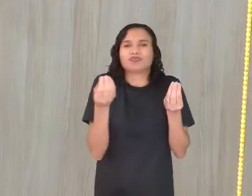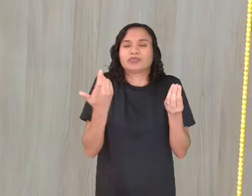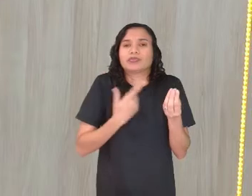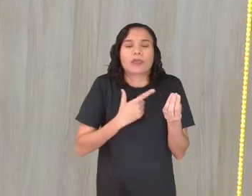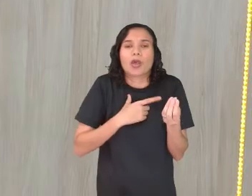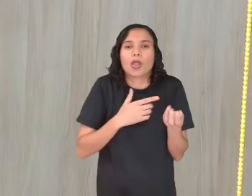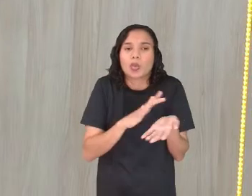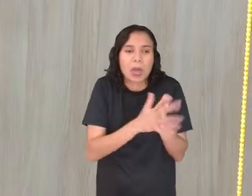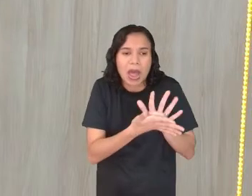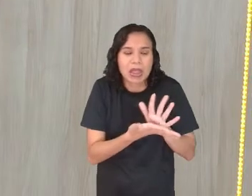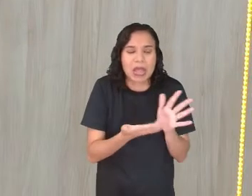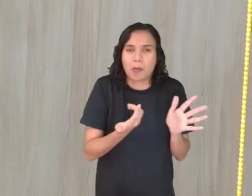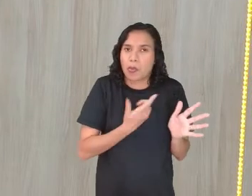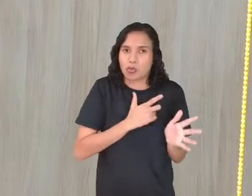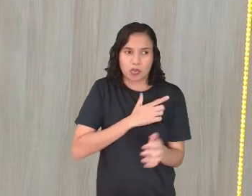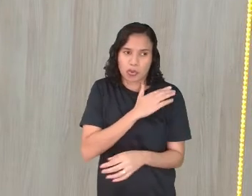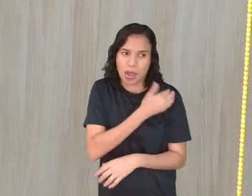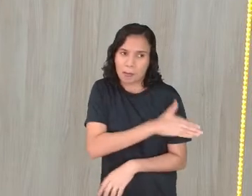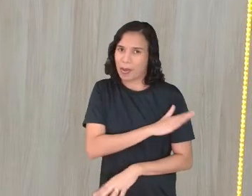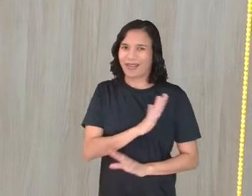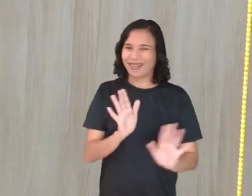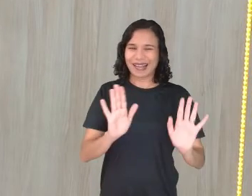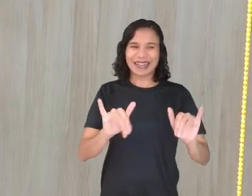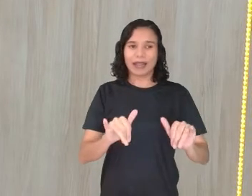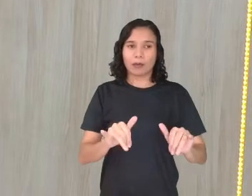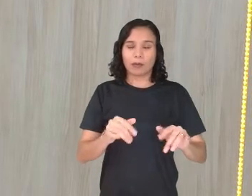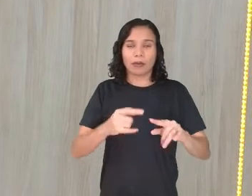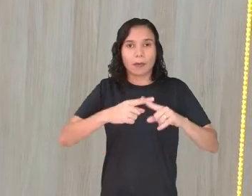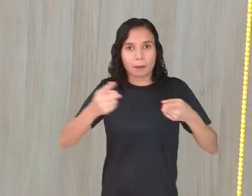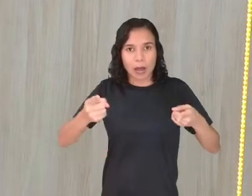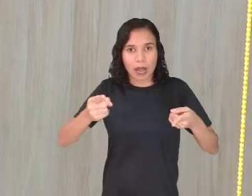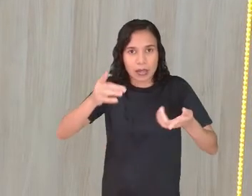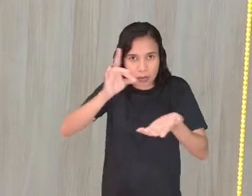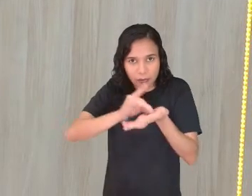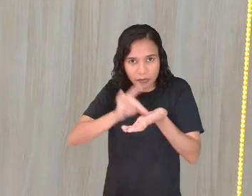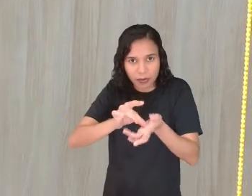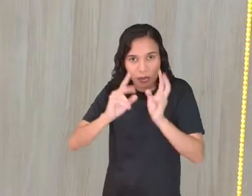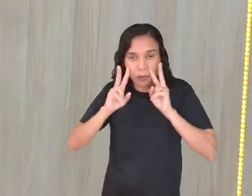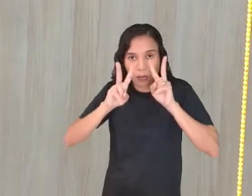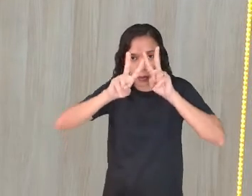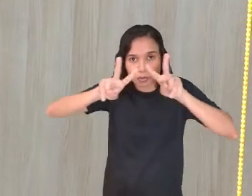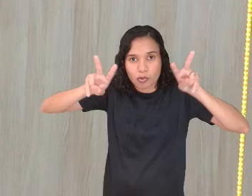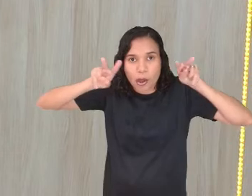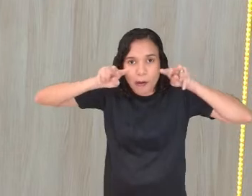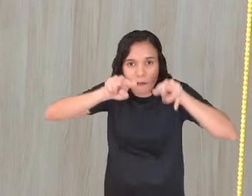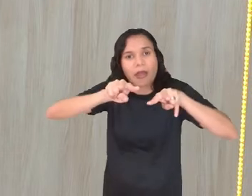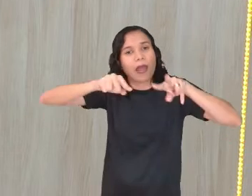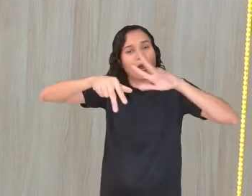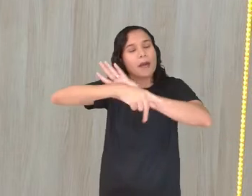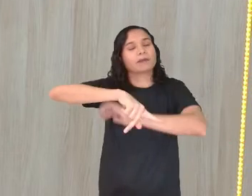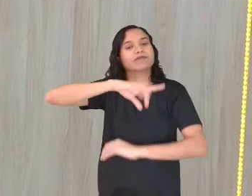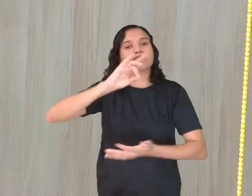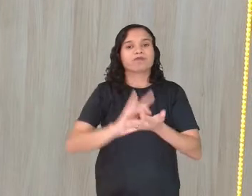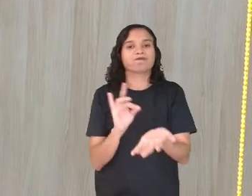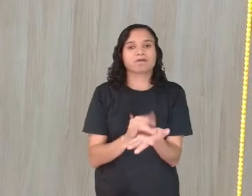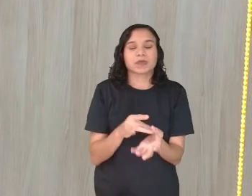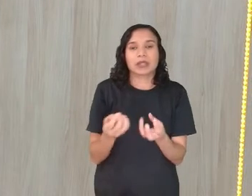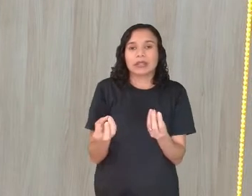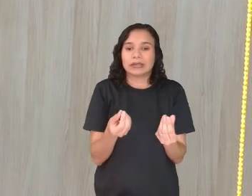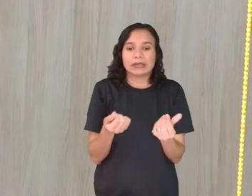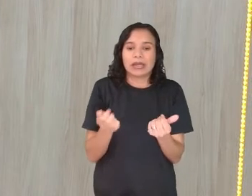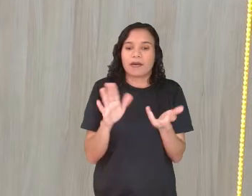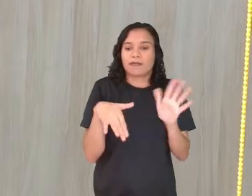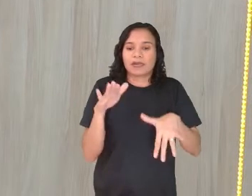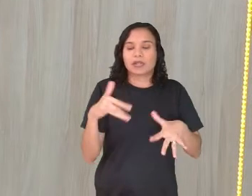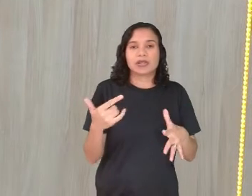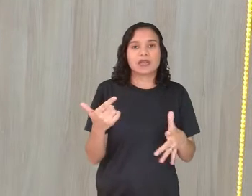tem racismo, não tem preconceito, discriminação. Mas a gente vê nessas particularidades aí que não, muitas